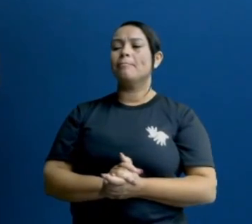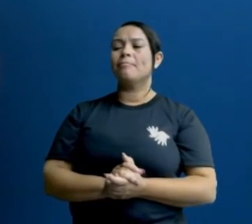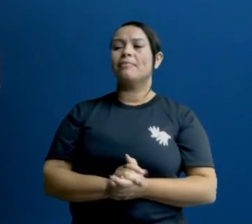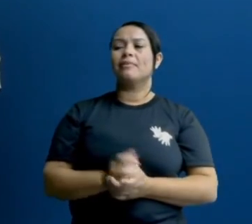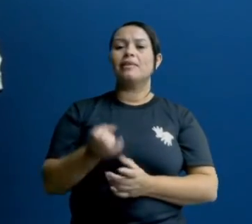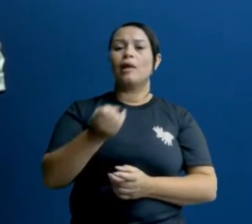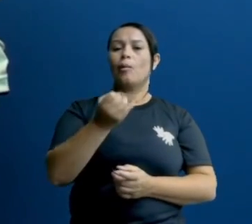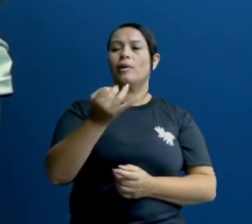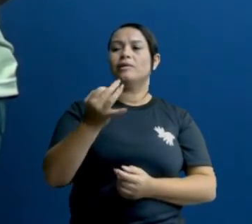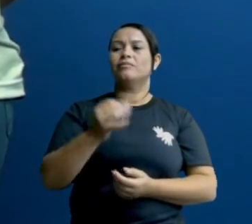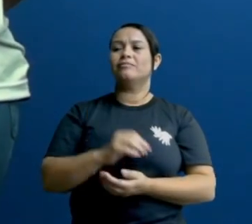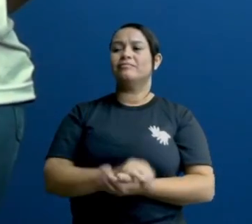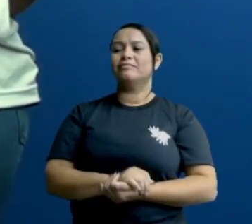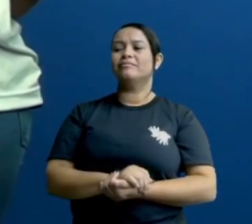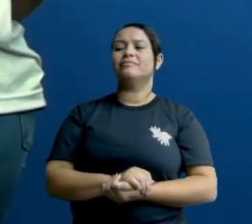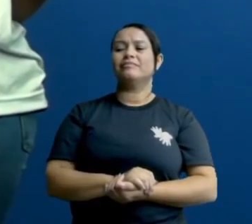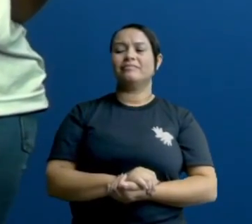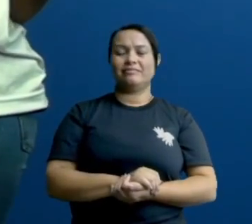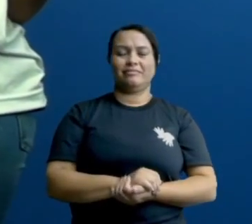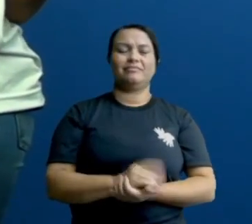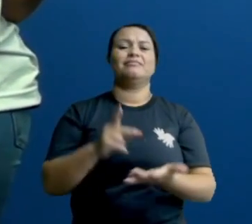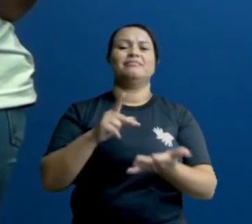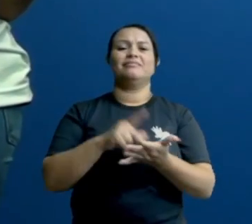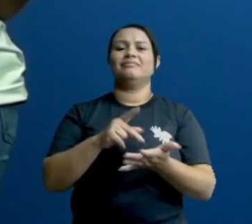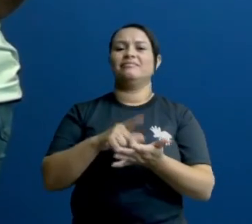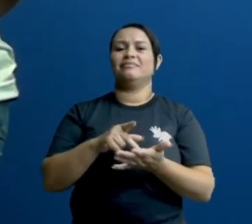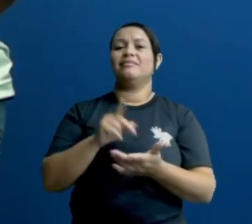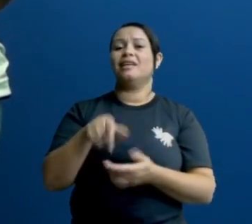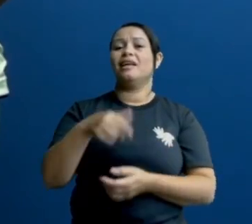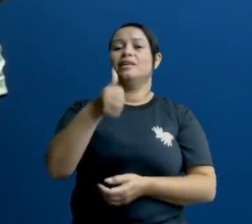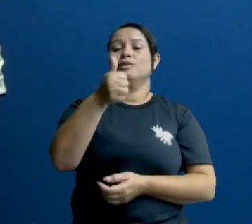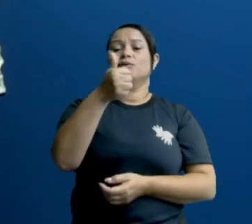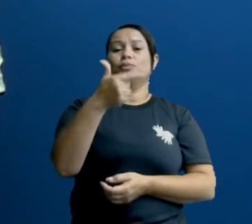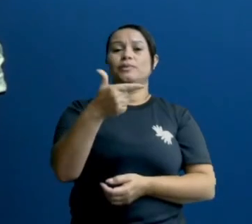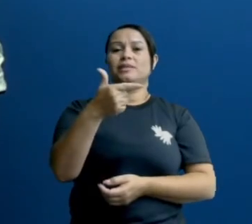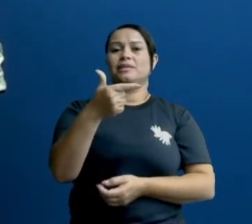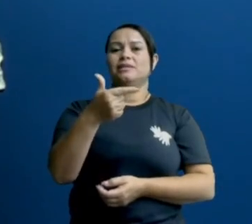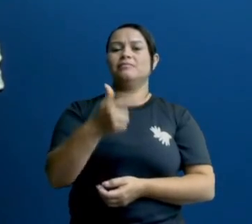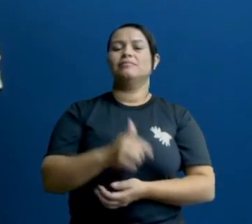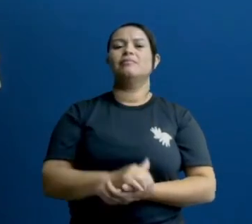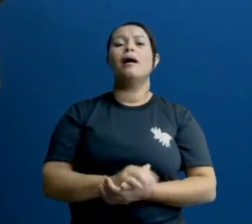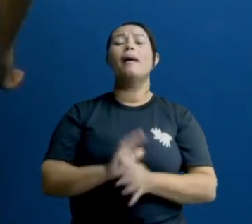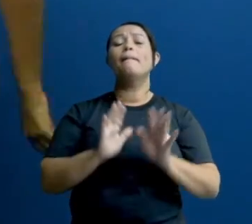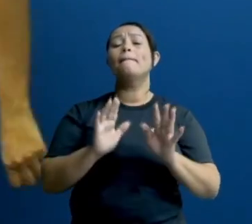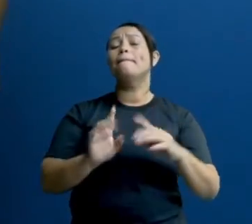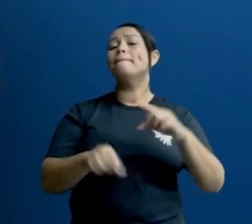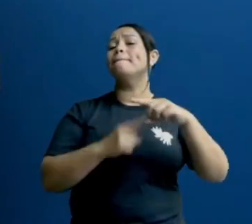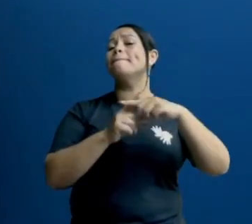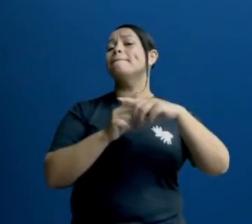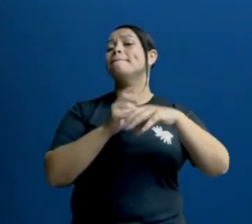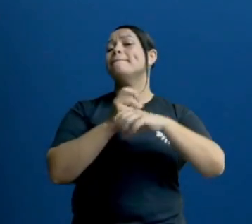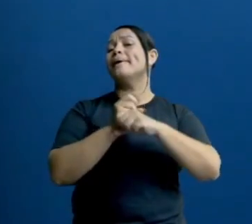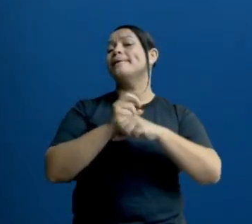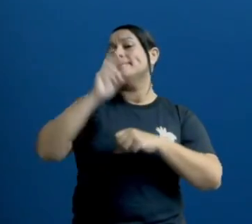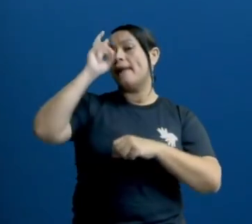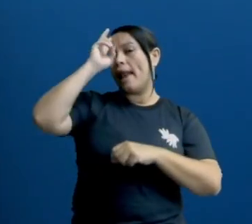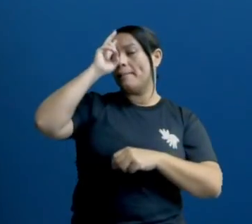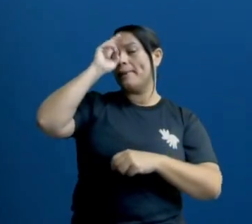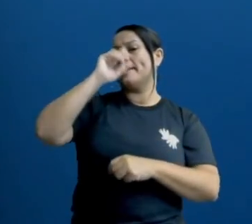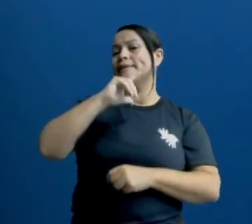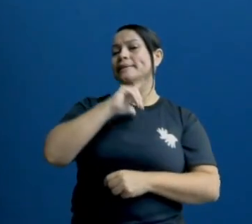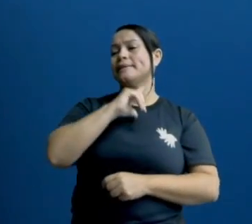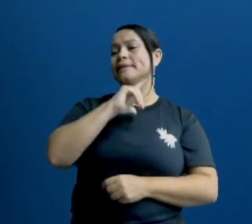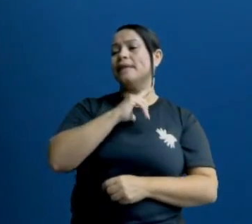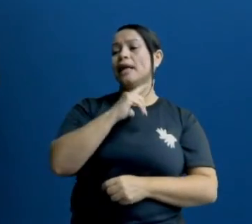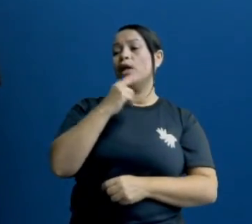Dá quanto? Isso mesmo, dá 12. Mas, lembra que tem,